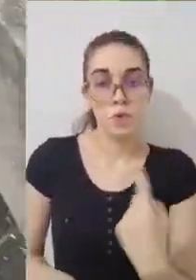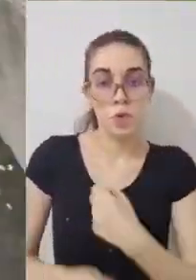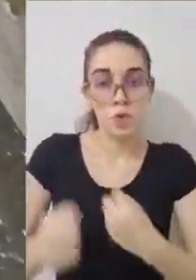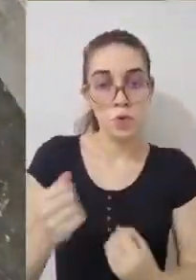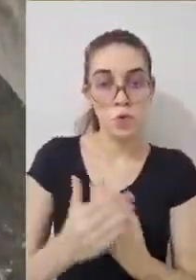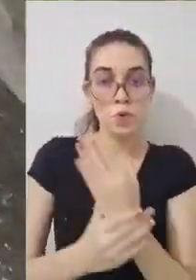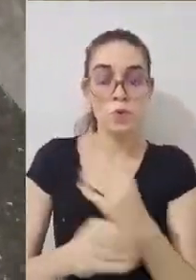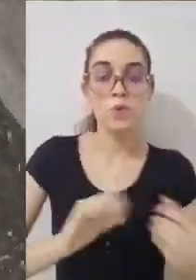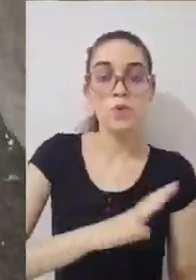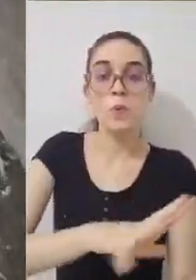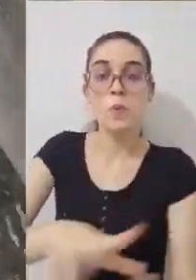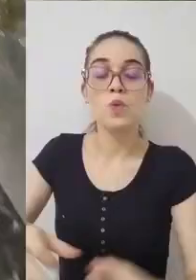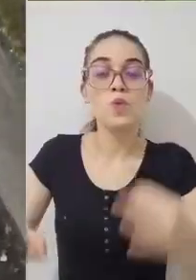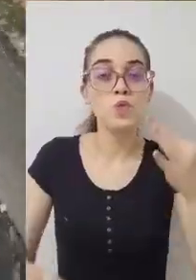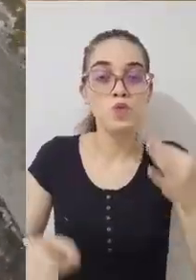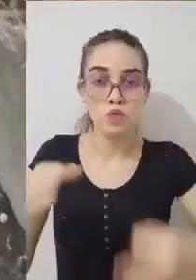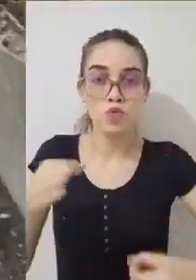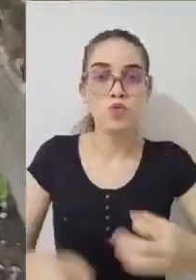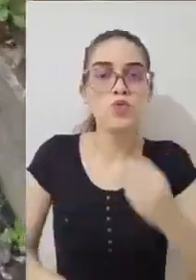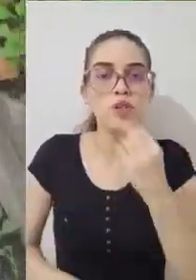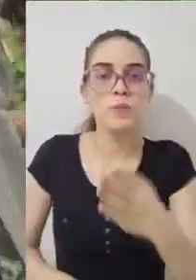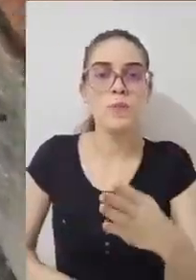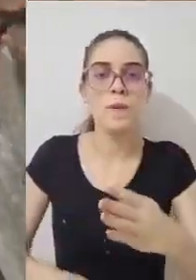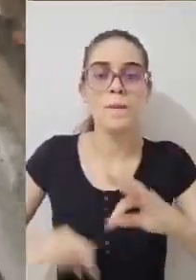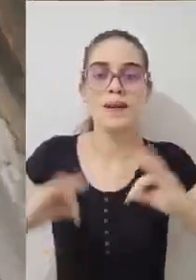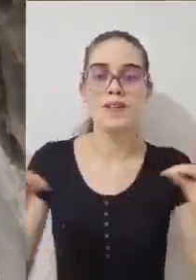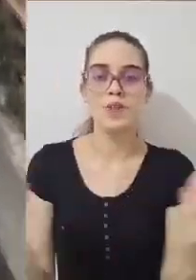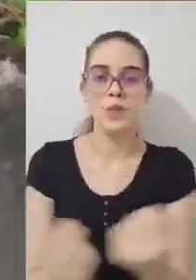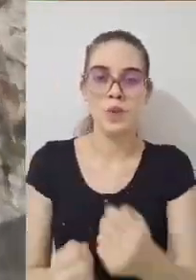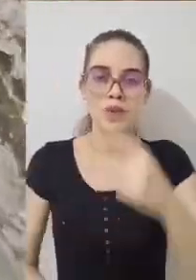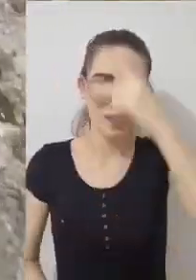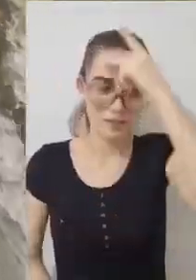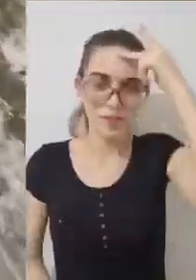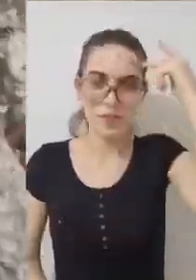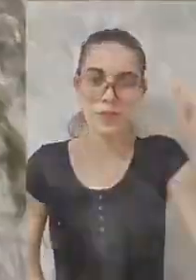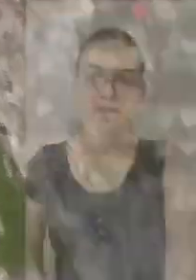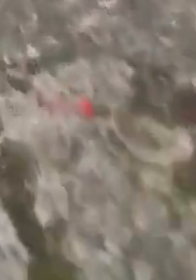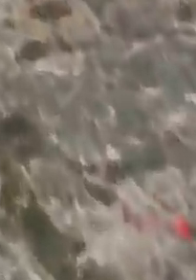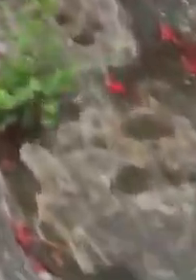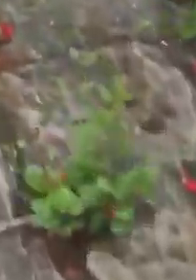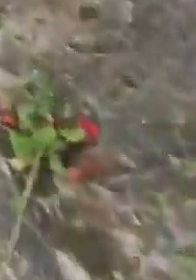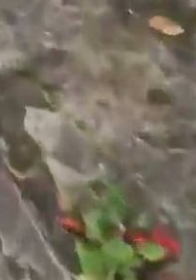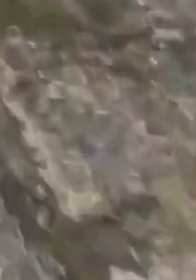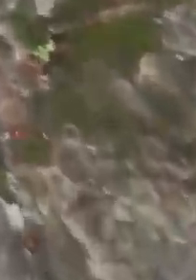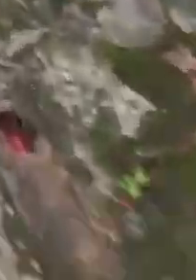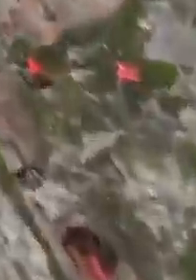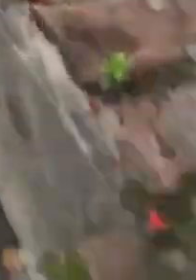provemos a inclusão, estamos construindo uma sociedade mais justa e sustentável para todos.